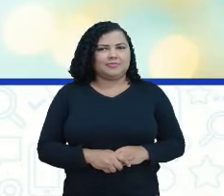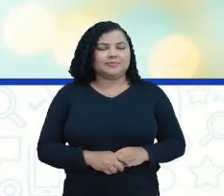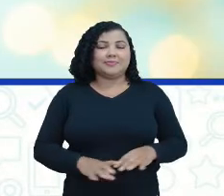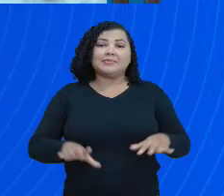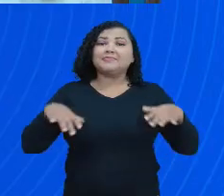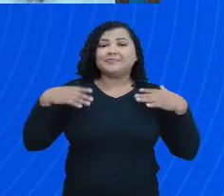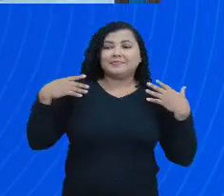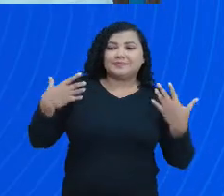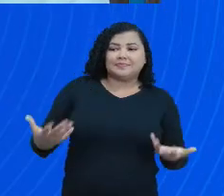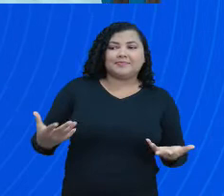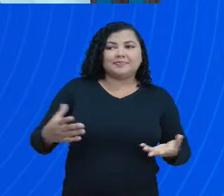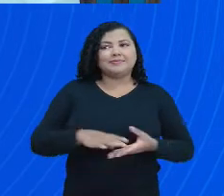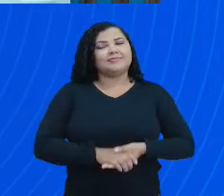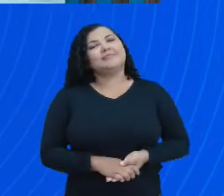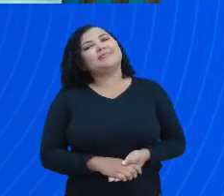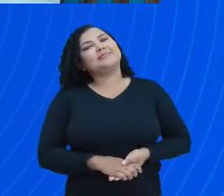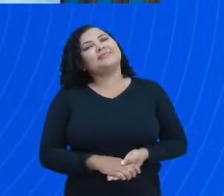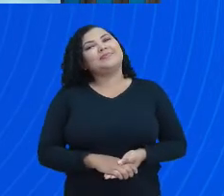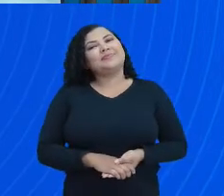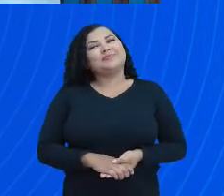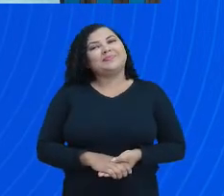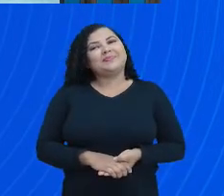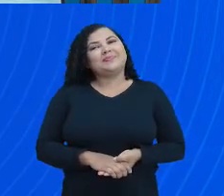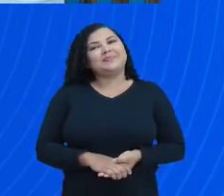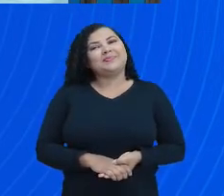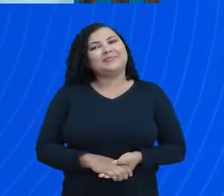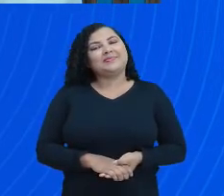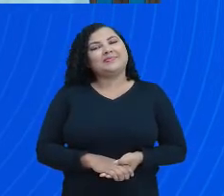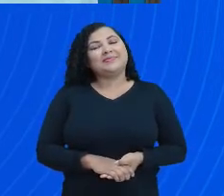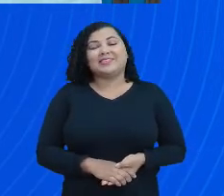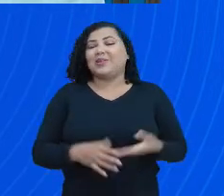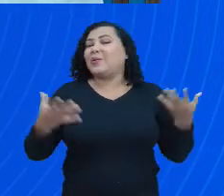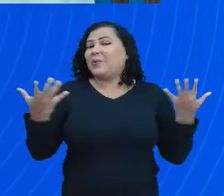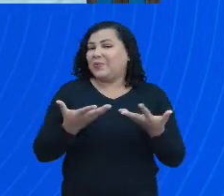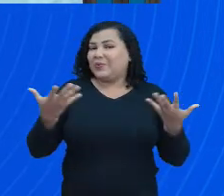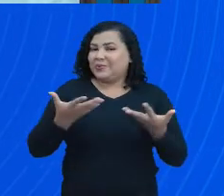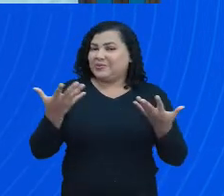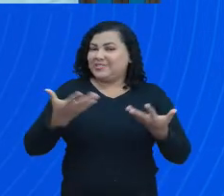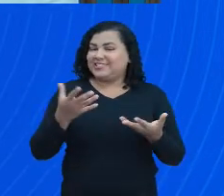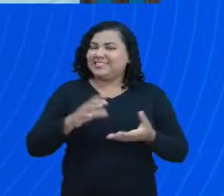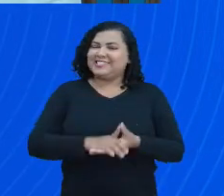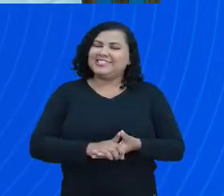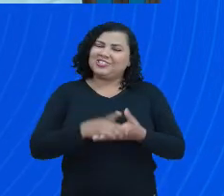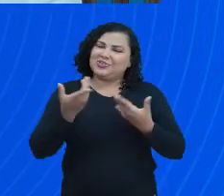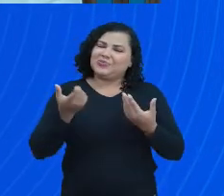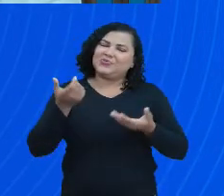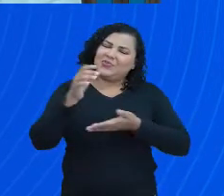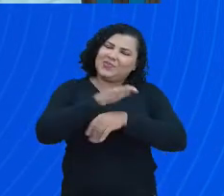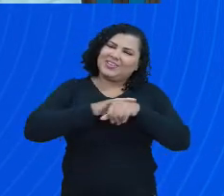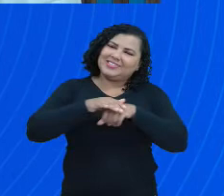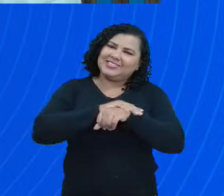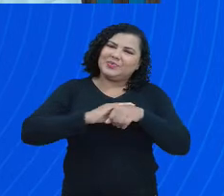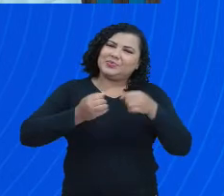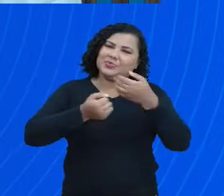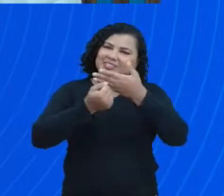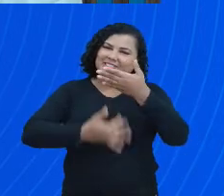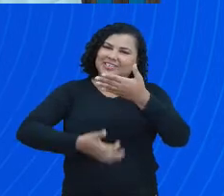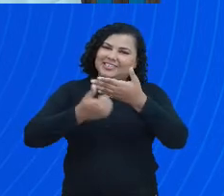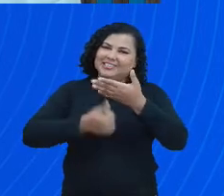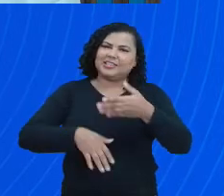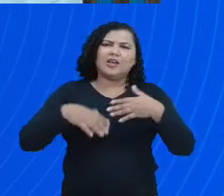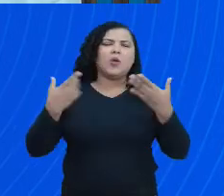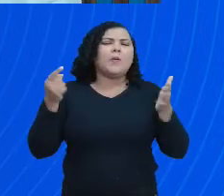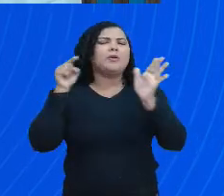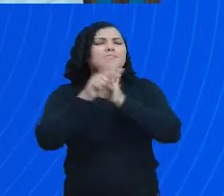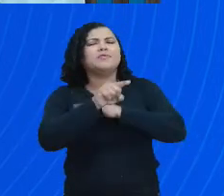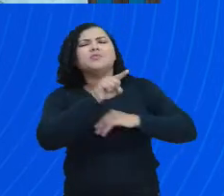Pronto, então. Coincidentemente, logo hoje, né, que estamos falando do chat,